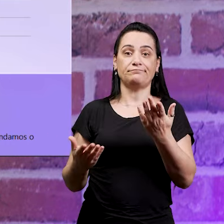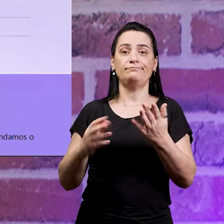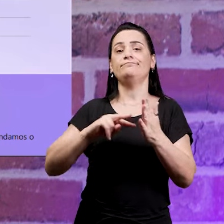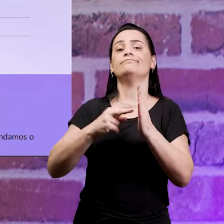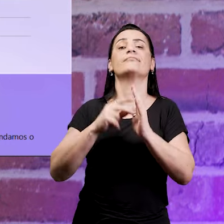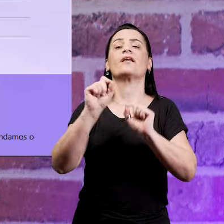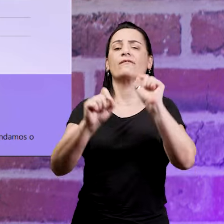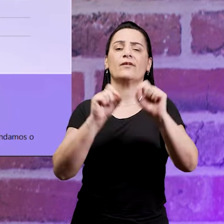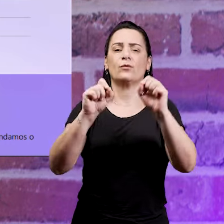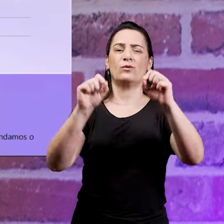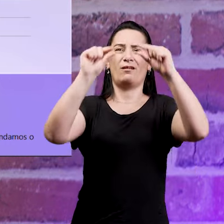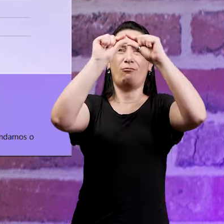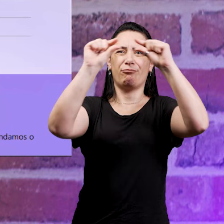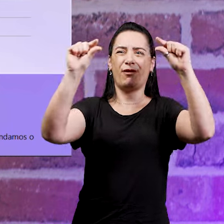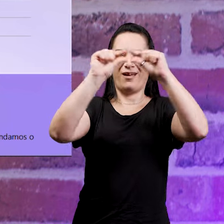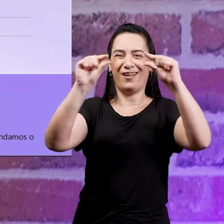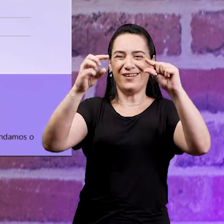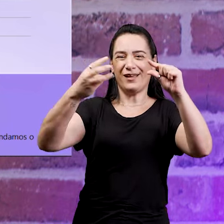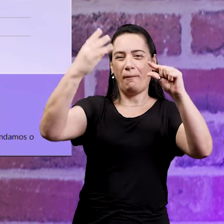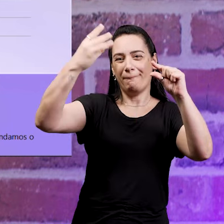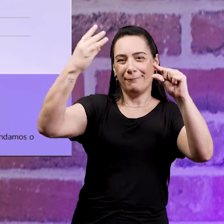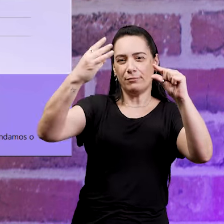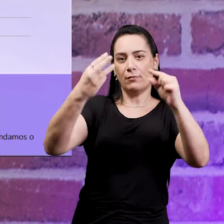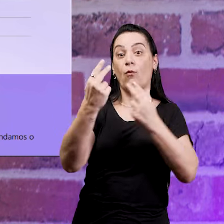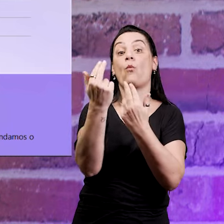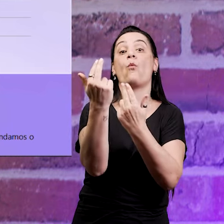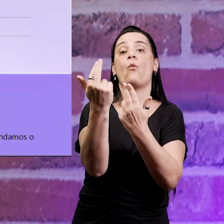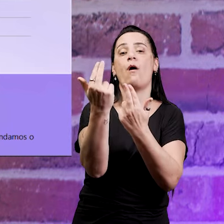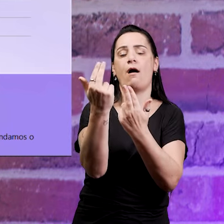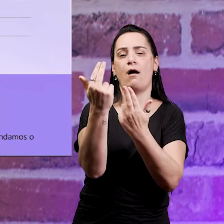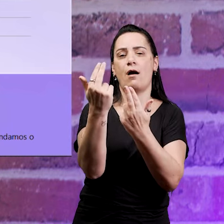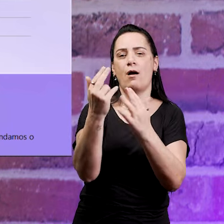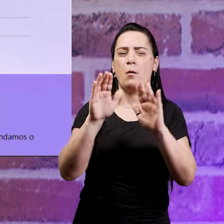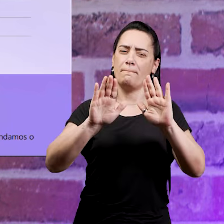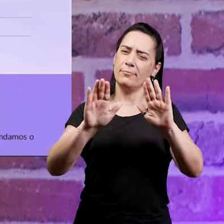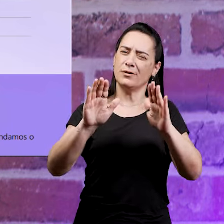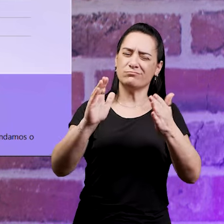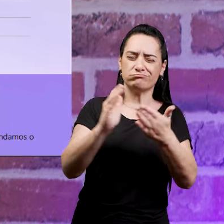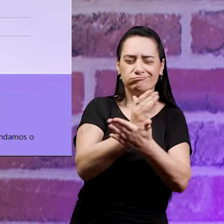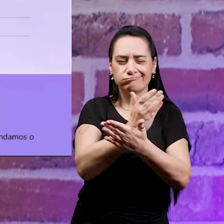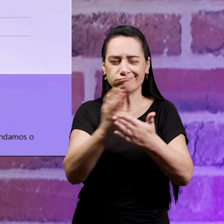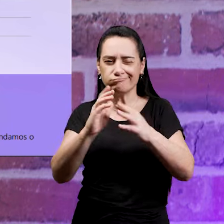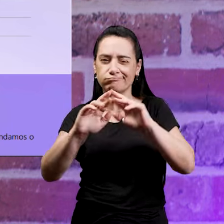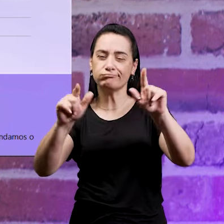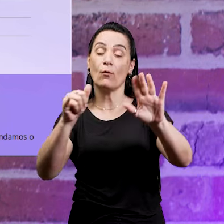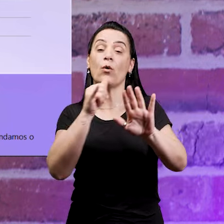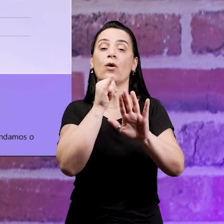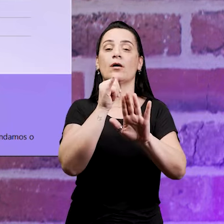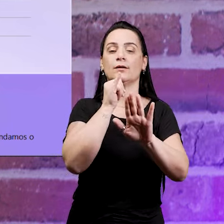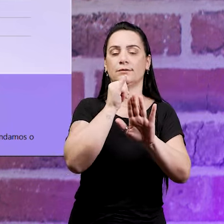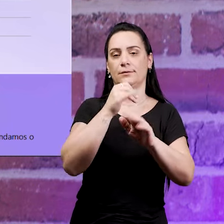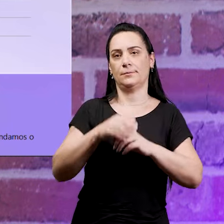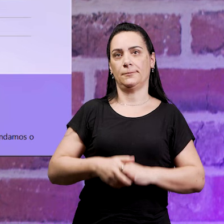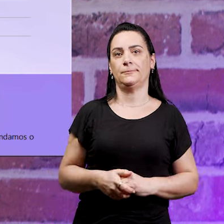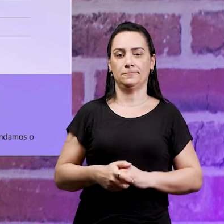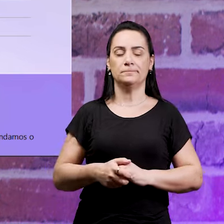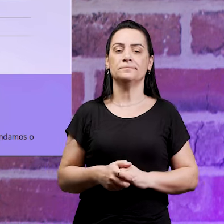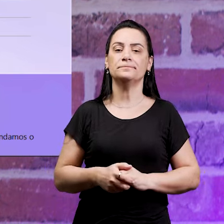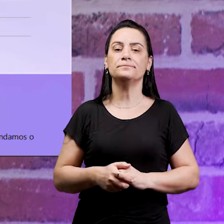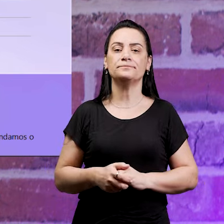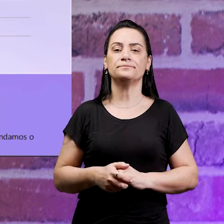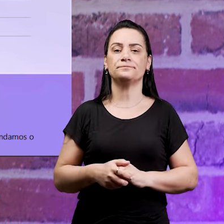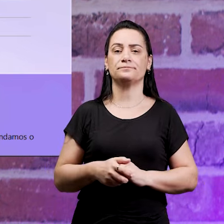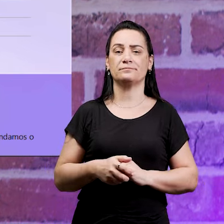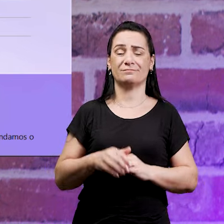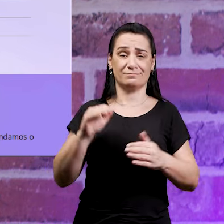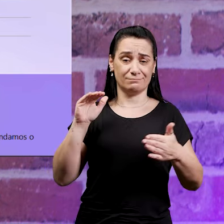ver, basicamente essas primeiras linhas é tudo igual, né? Só que com algumas particularidades. Então, por exemplo, se